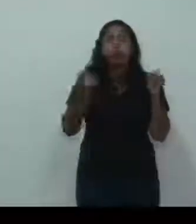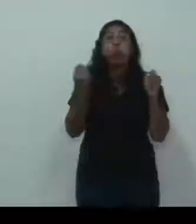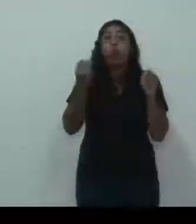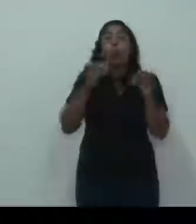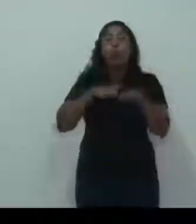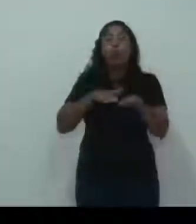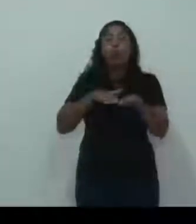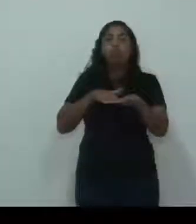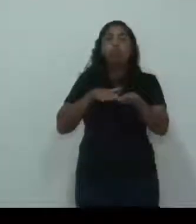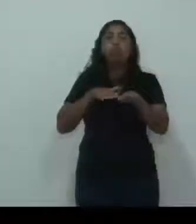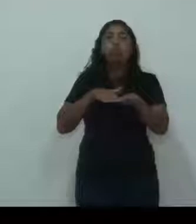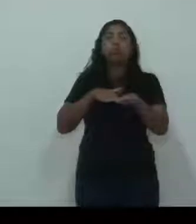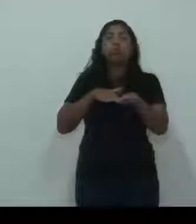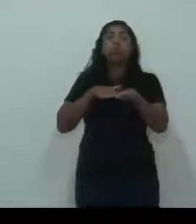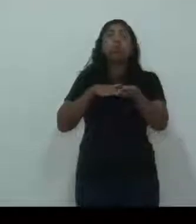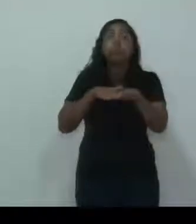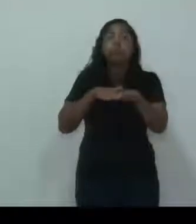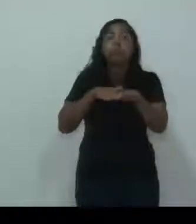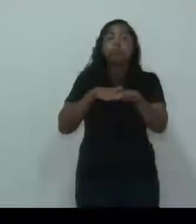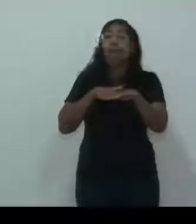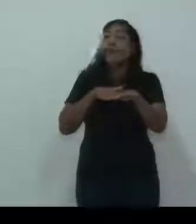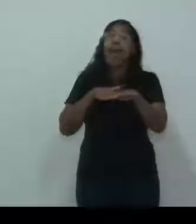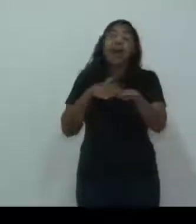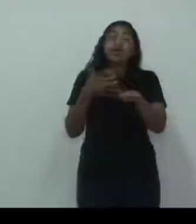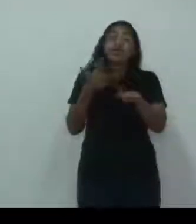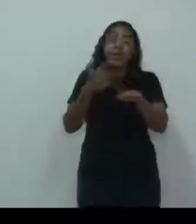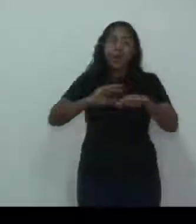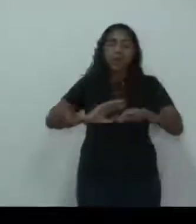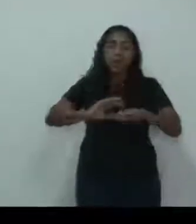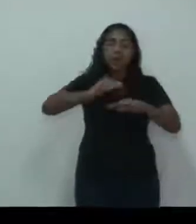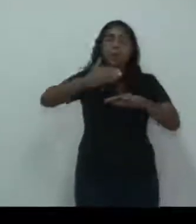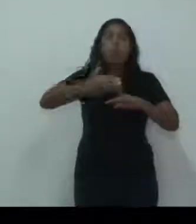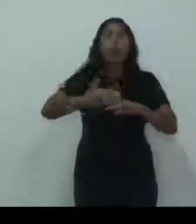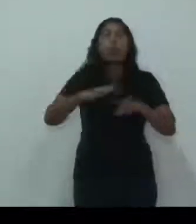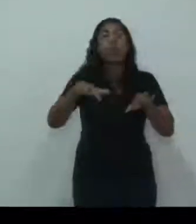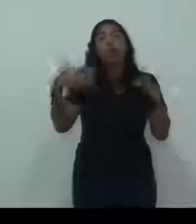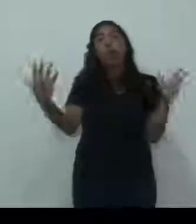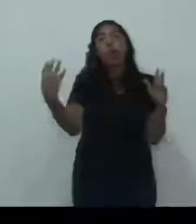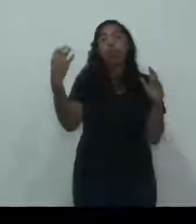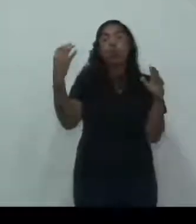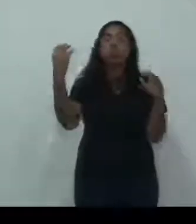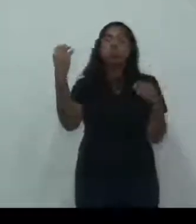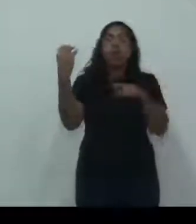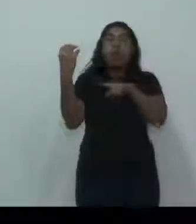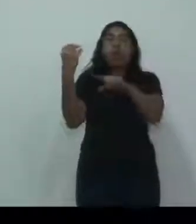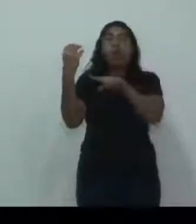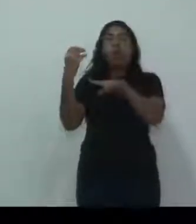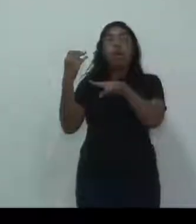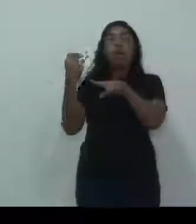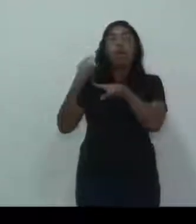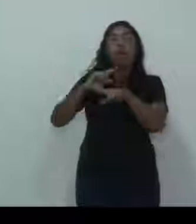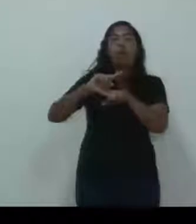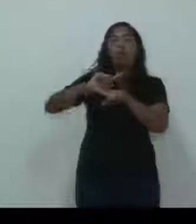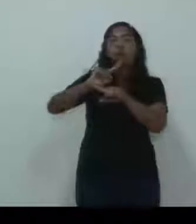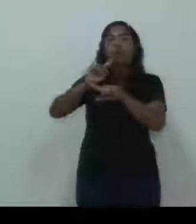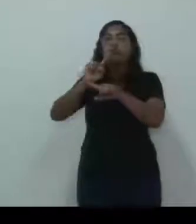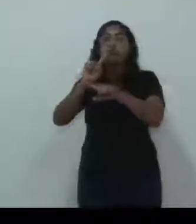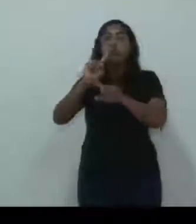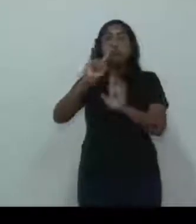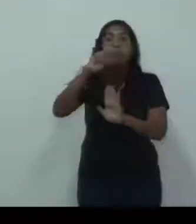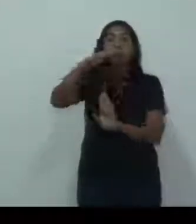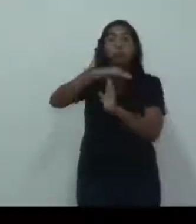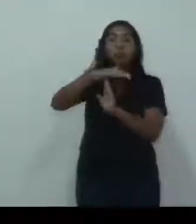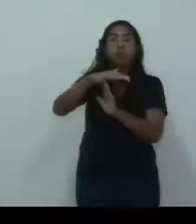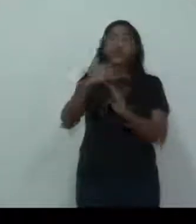horário, e durante o dia não tem um redutor de velocidade. O redutor que tem é na altura da própria Sanebave. Então, venho aqui pedir a solicitação